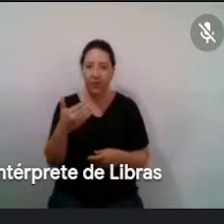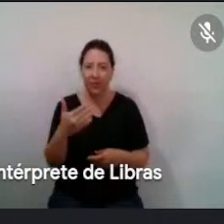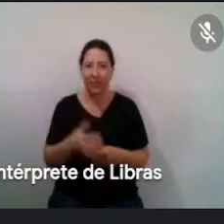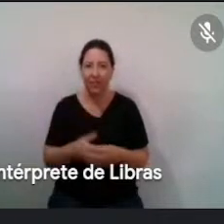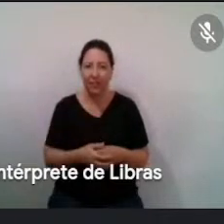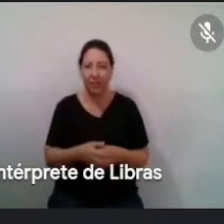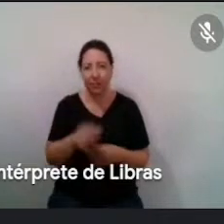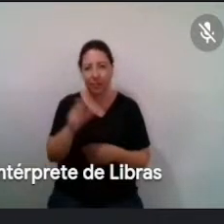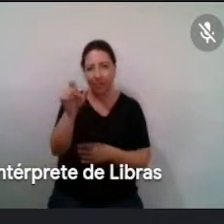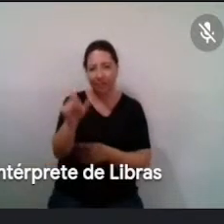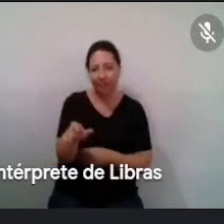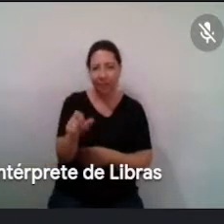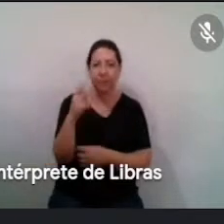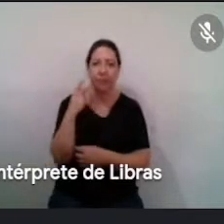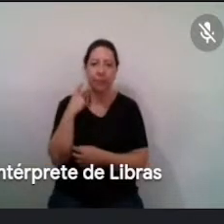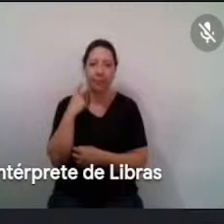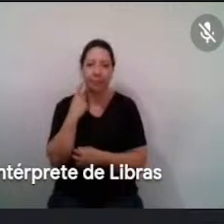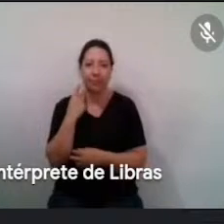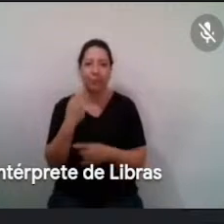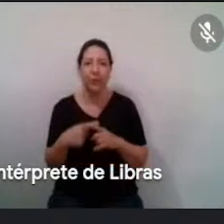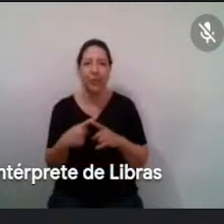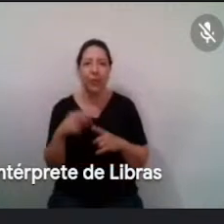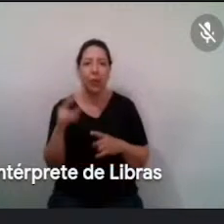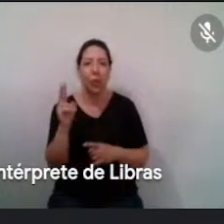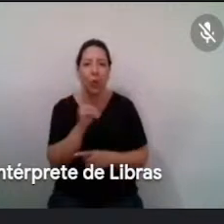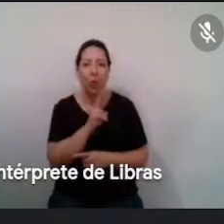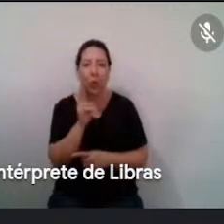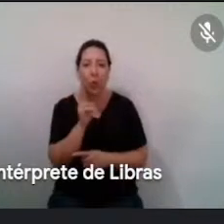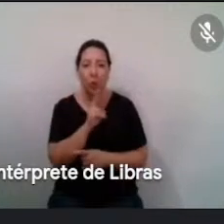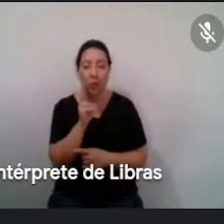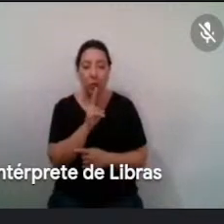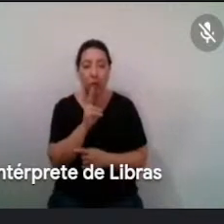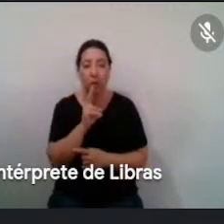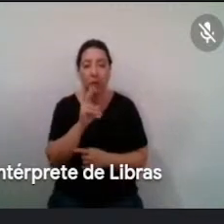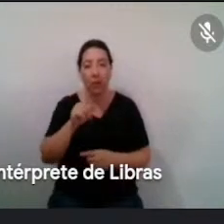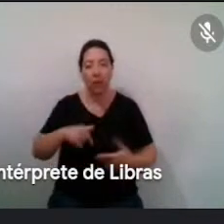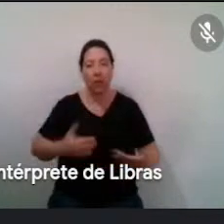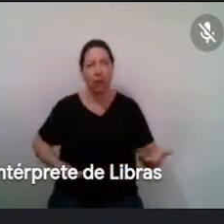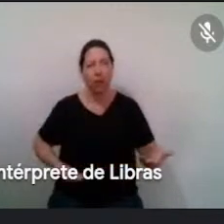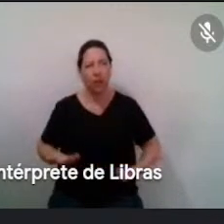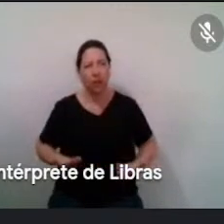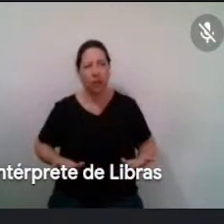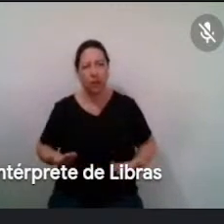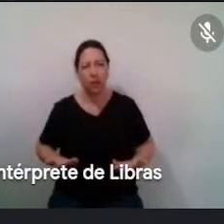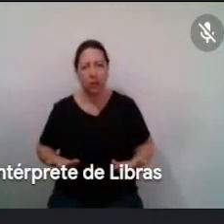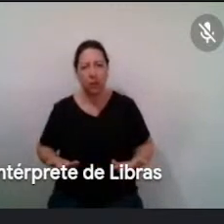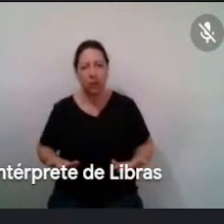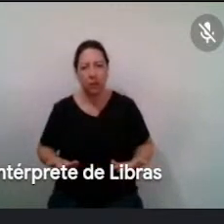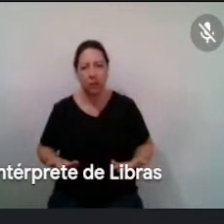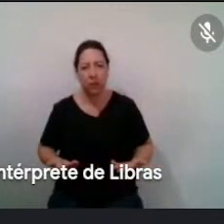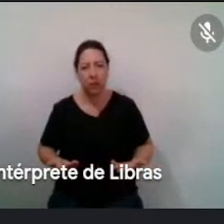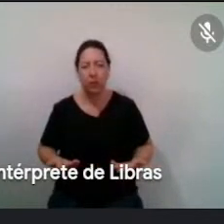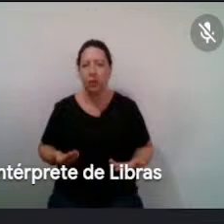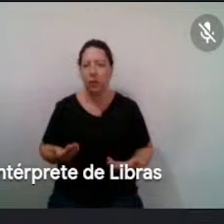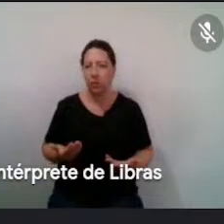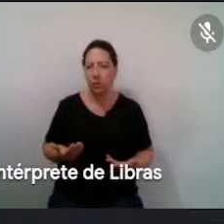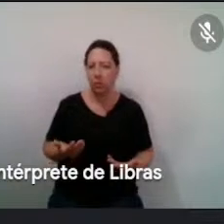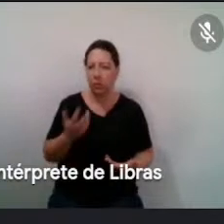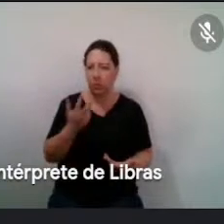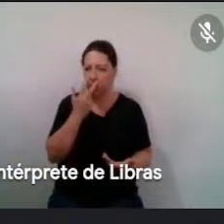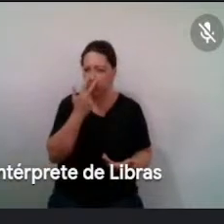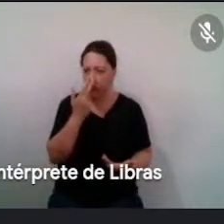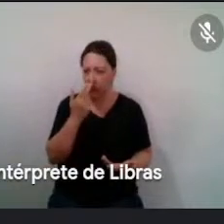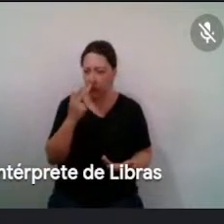dada a urgência. Porque é um caso, um servidor aqui, salvo engano, da Universidade Federal de Goiás, Adson Reis